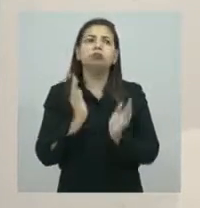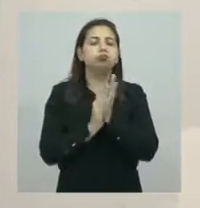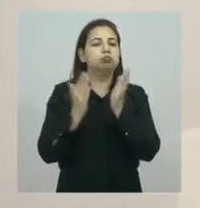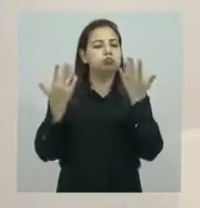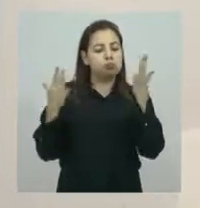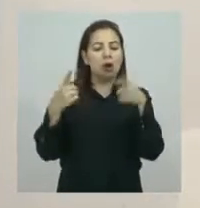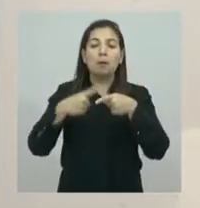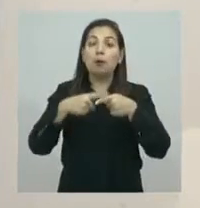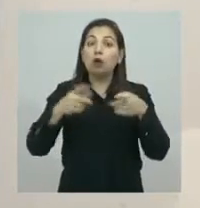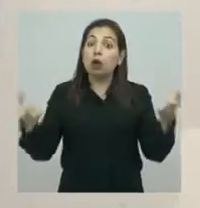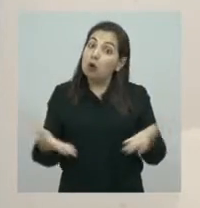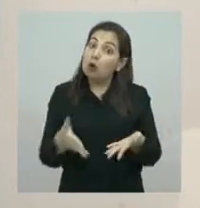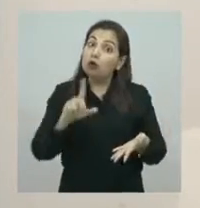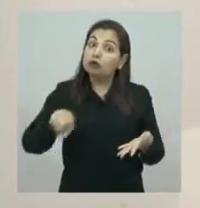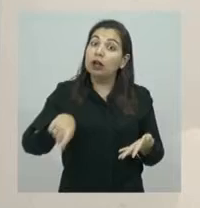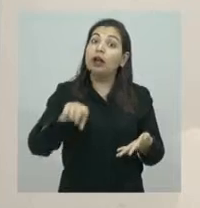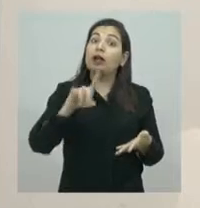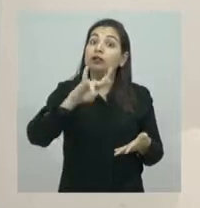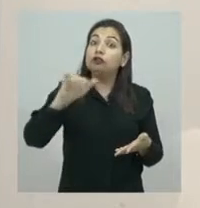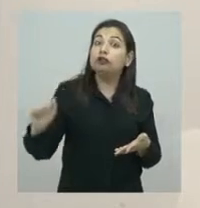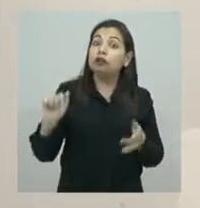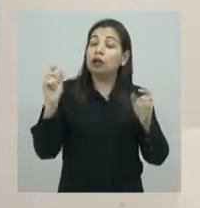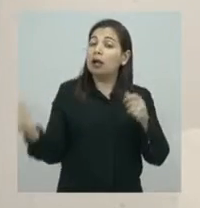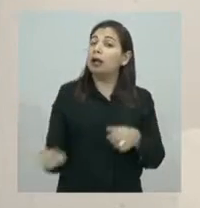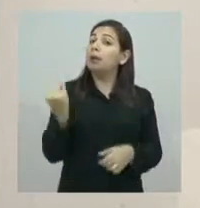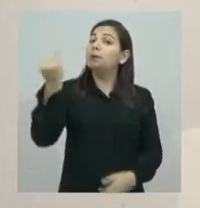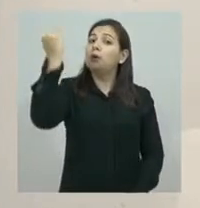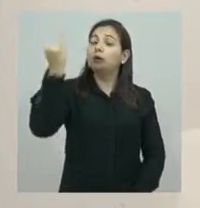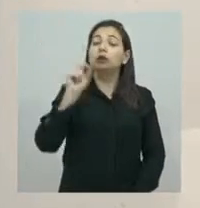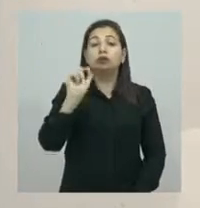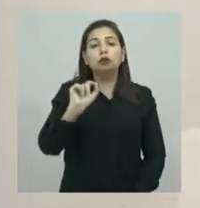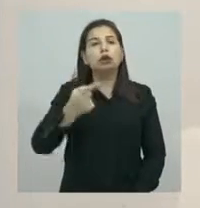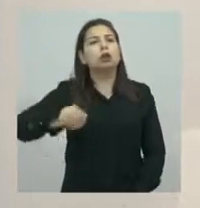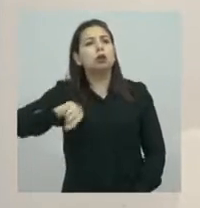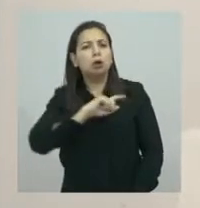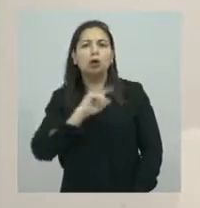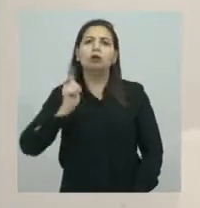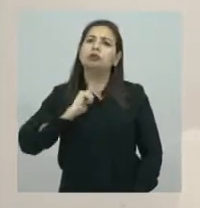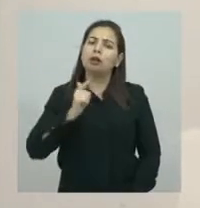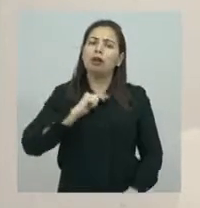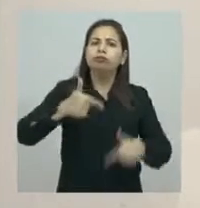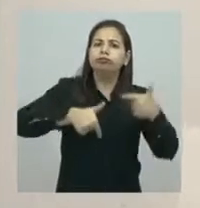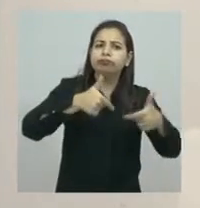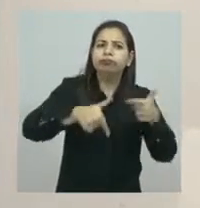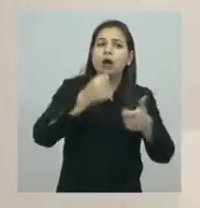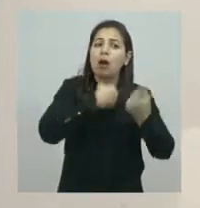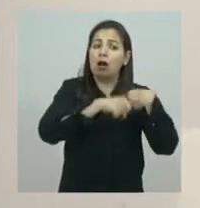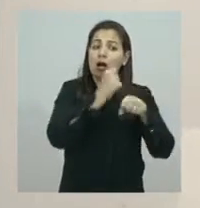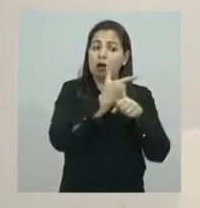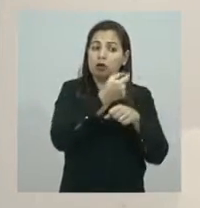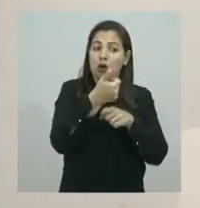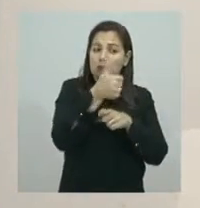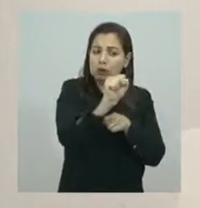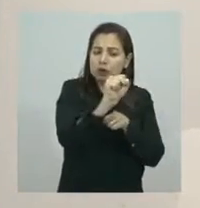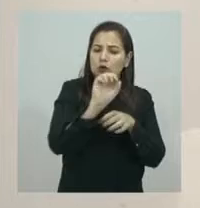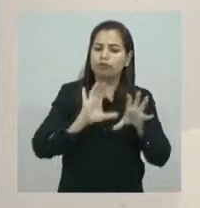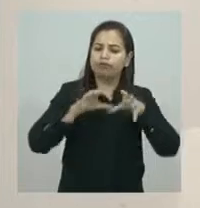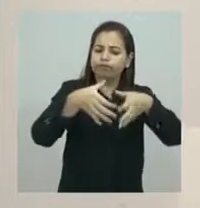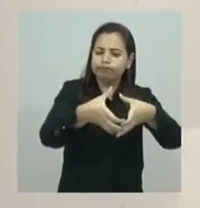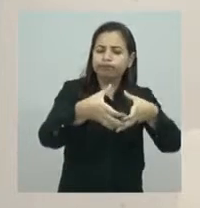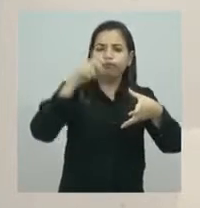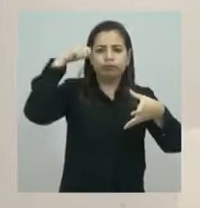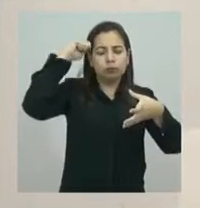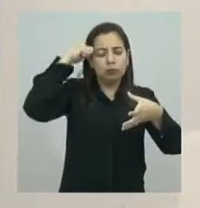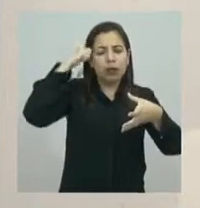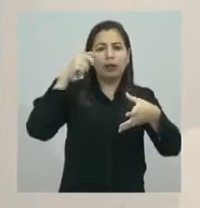data importantíssima para nós. Estamos muito felizes porque foi um trabalho que foi construído ao longo de 2018 com os movimentos negros, com a